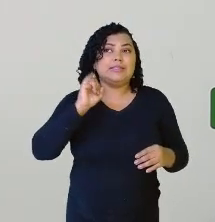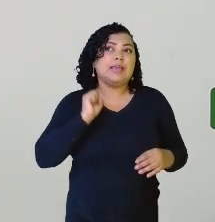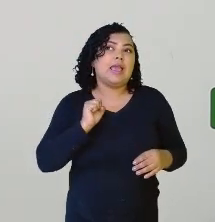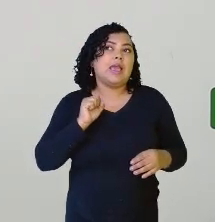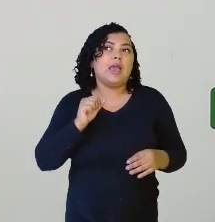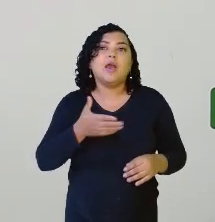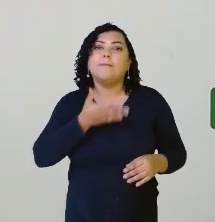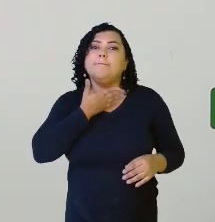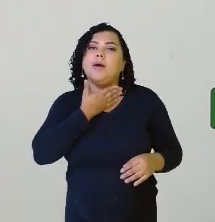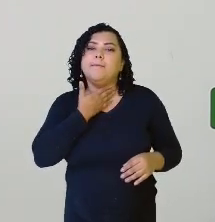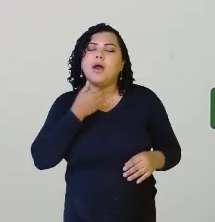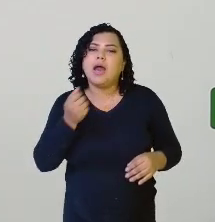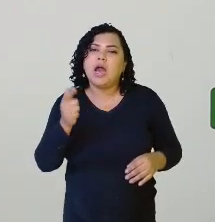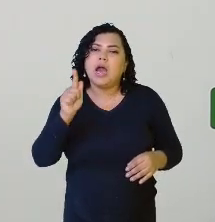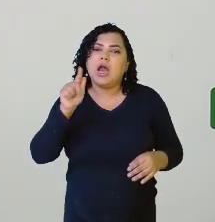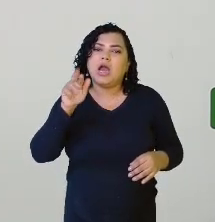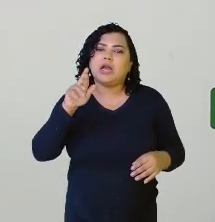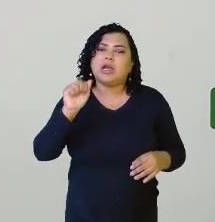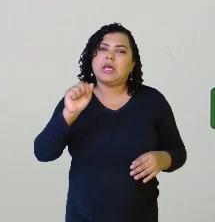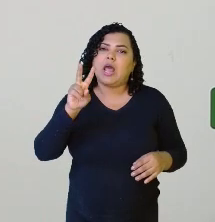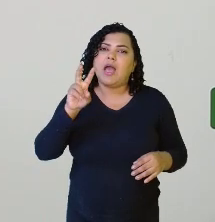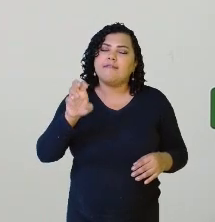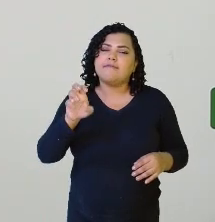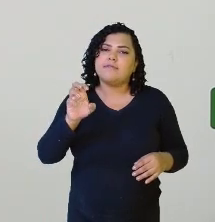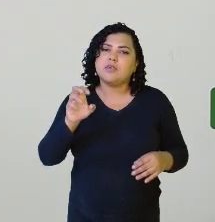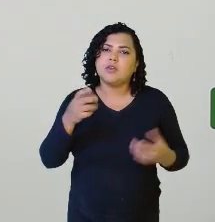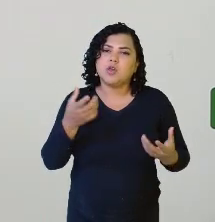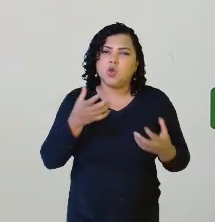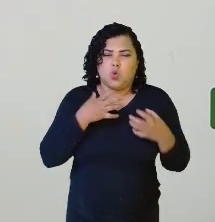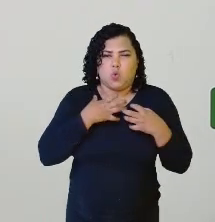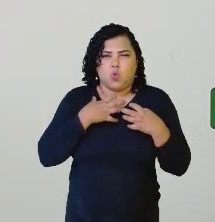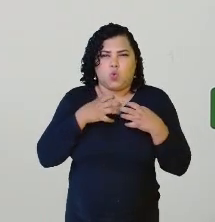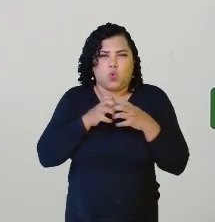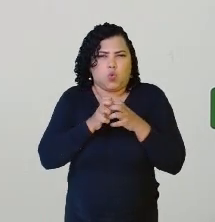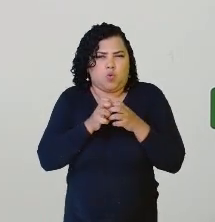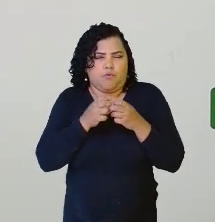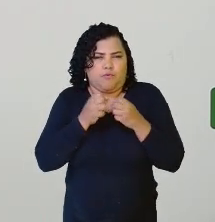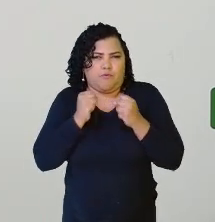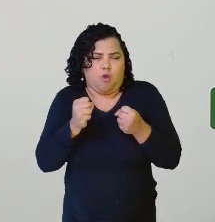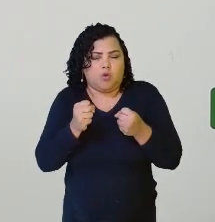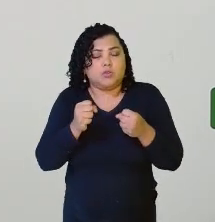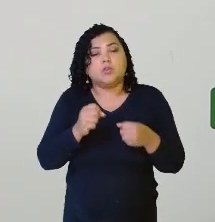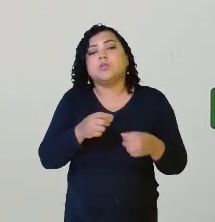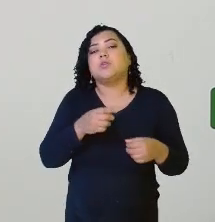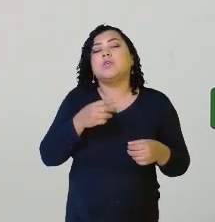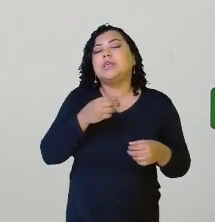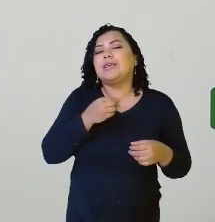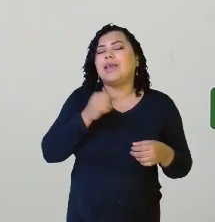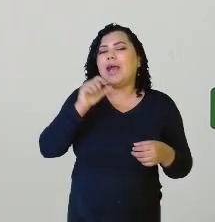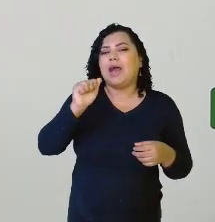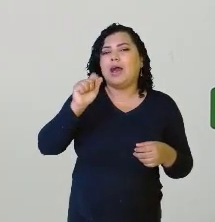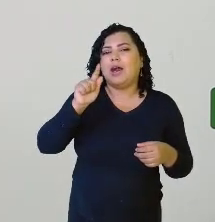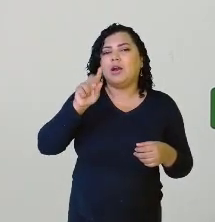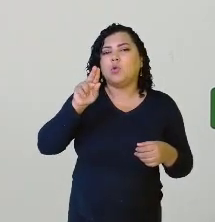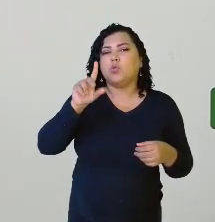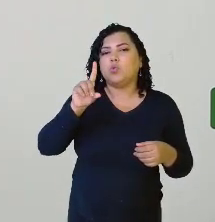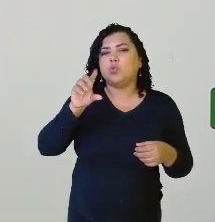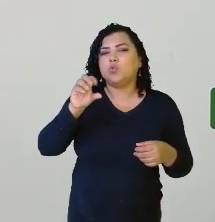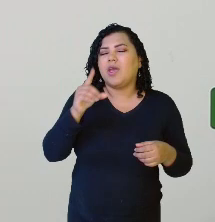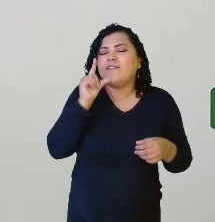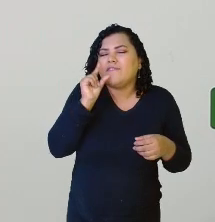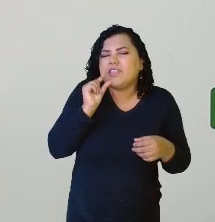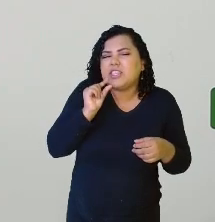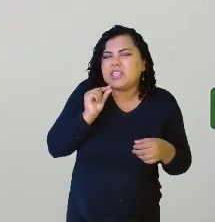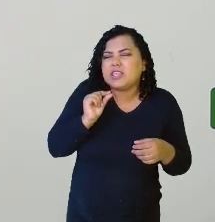se é agudo. Então, um som grave é aquele som mais grosso e um som agudo é aquele som mais fininho, né? A gente costuma geralmente